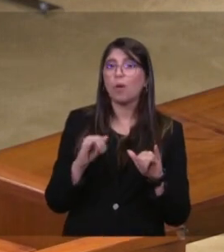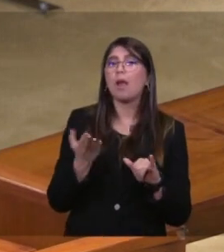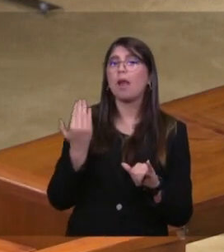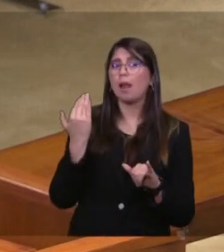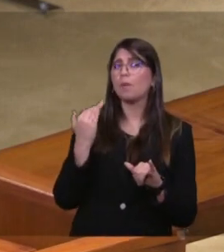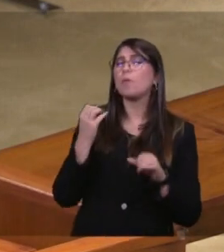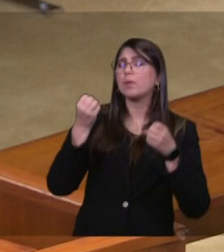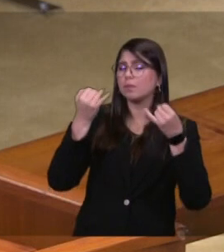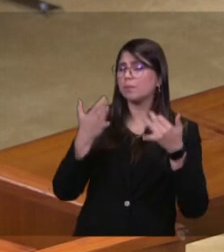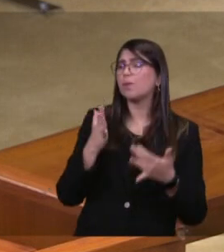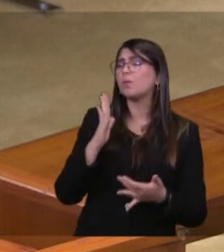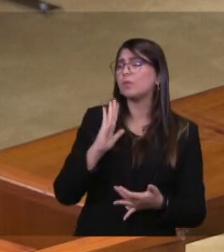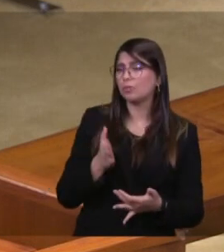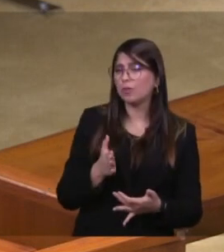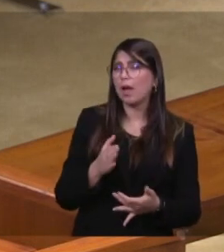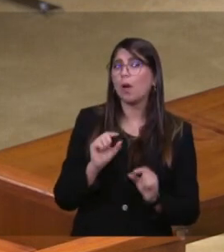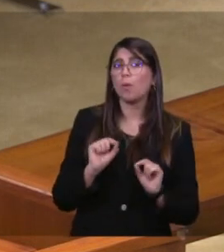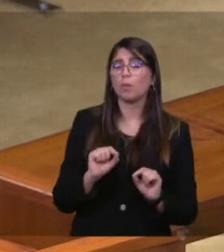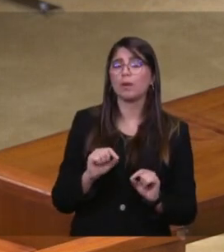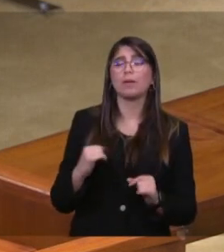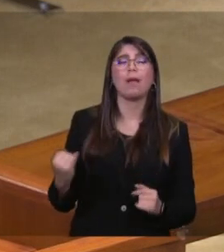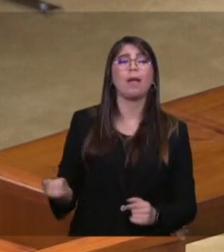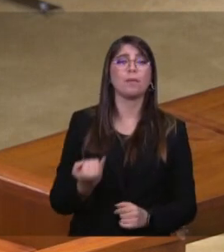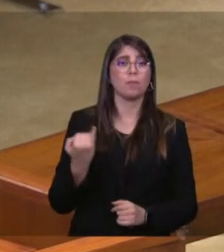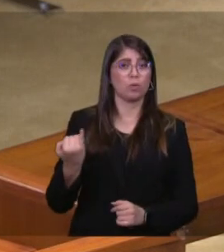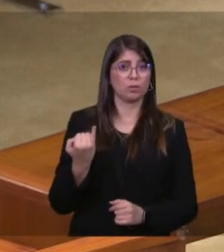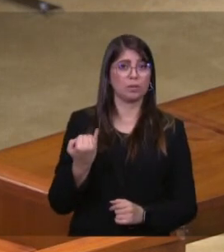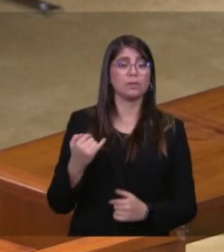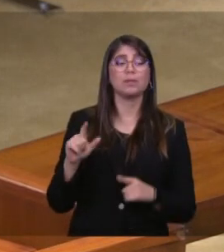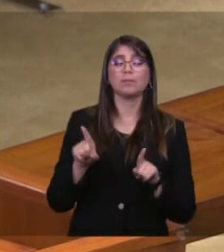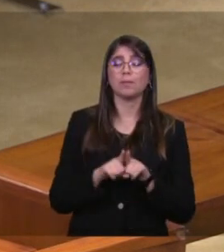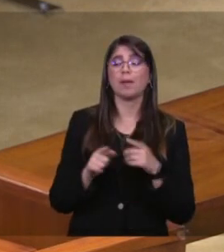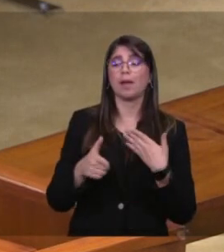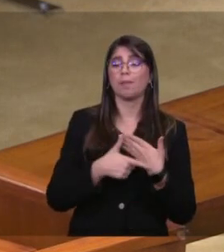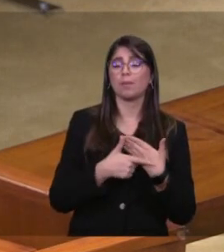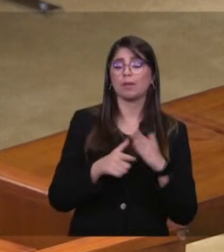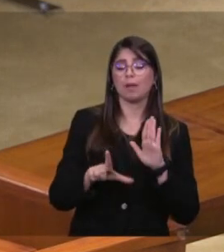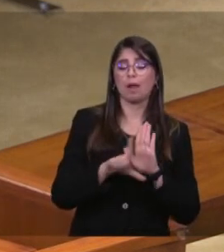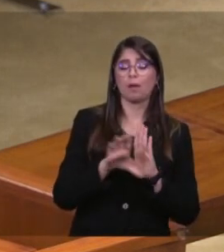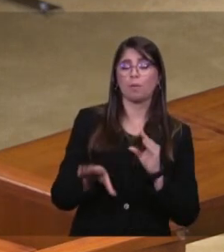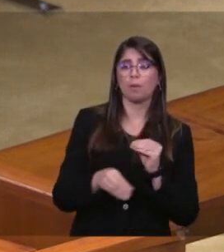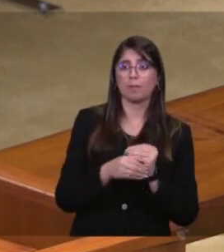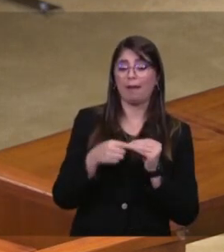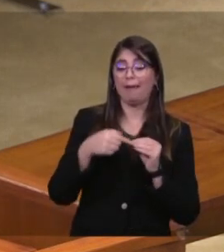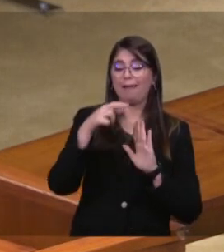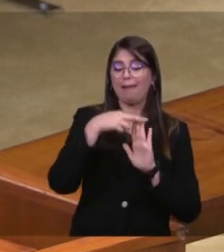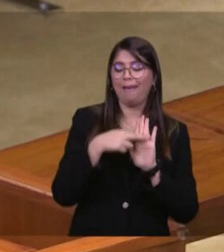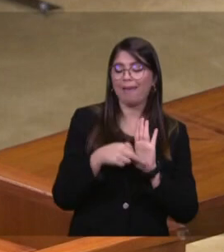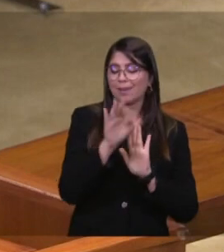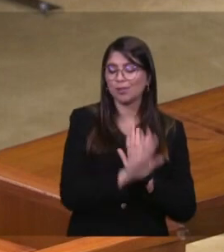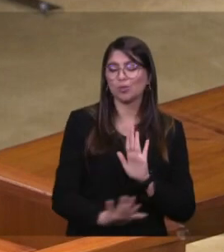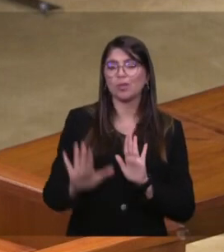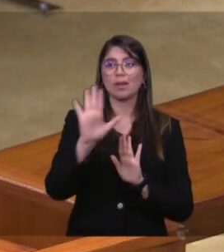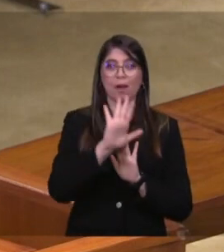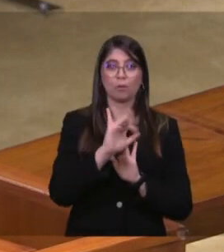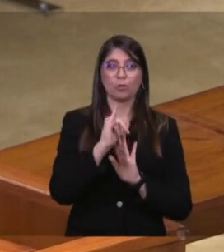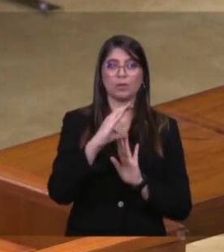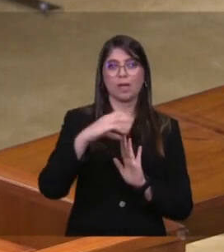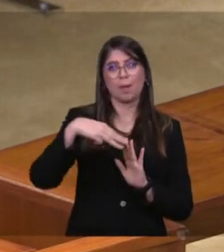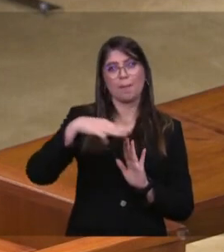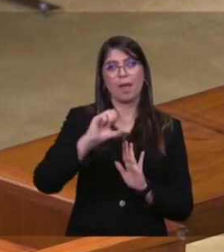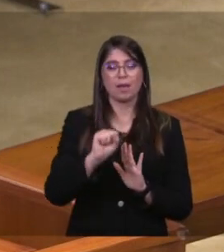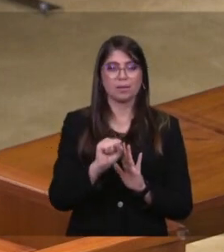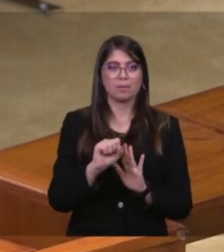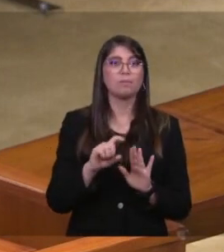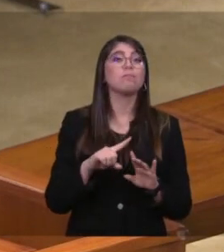inicial que eu frisei, que é a da relevância e a da competência da lei complementar para estabelecer as regras gerais desse ICMS. E